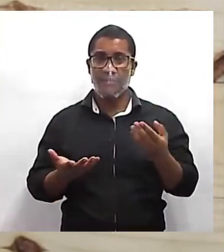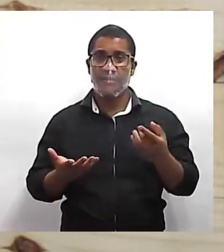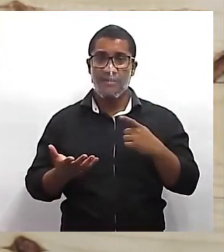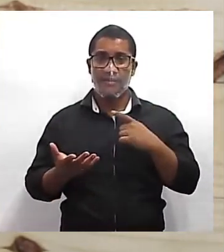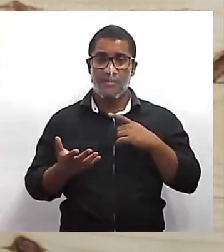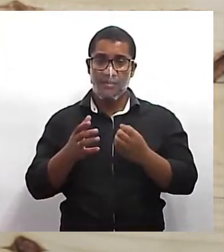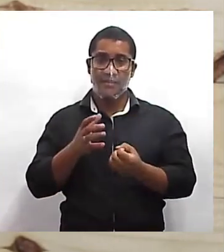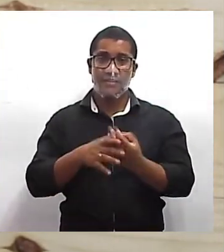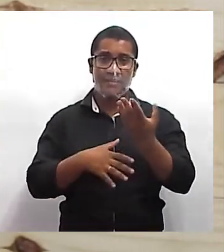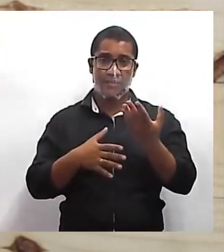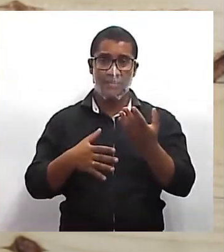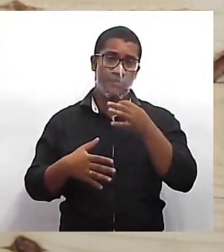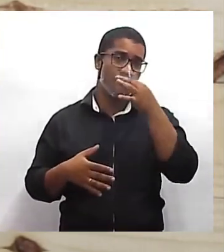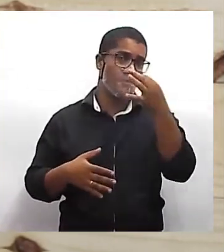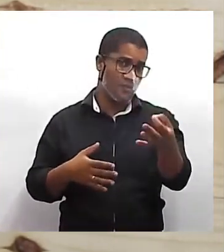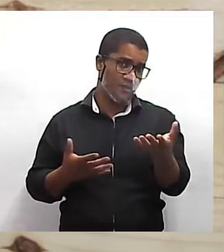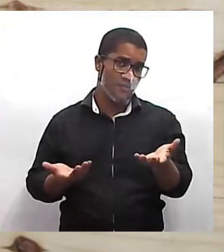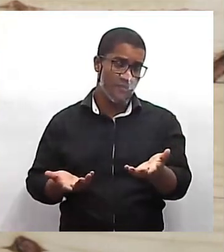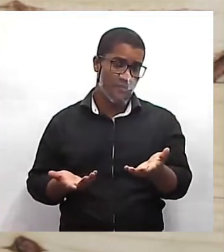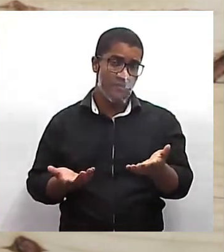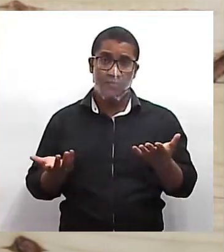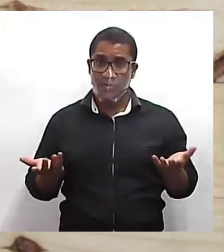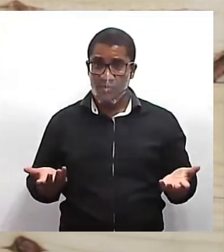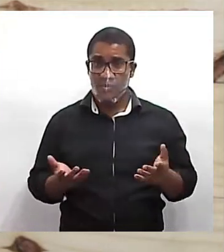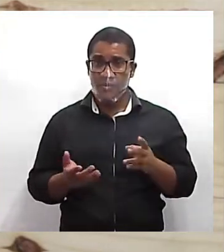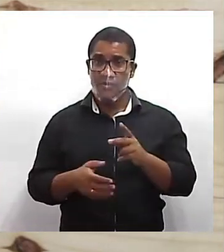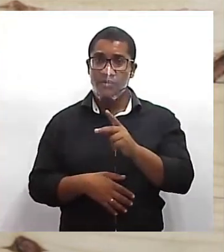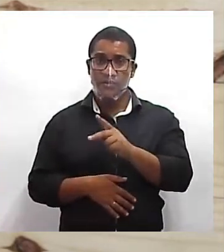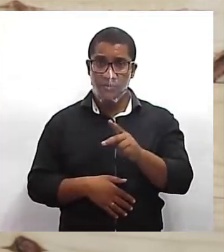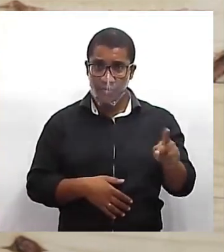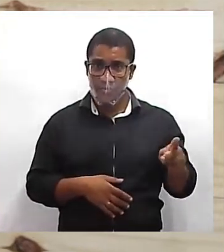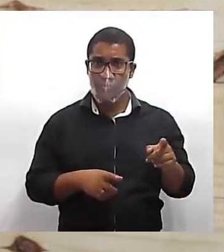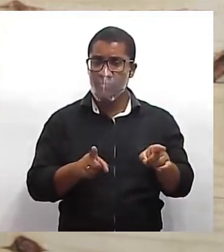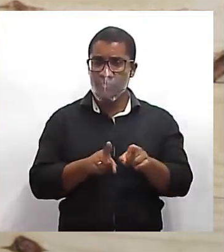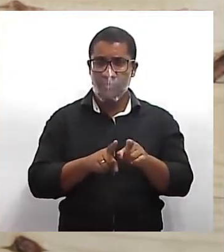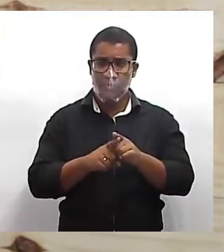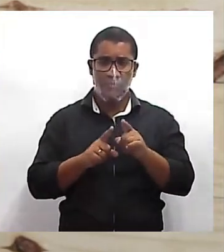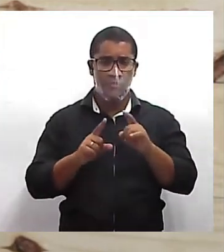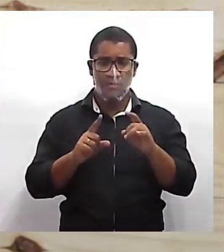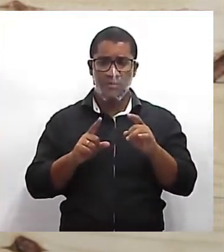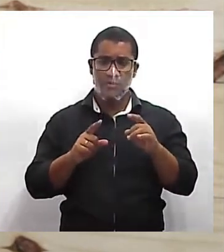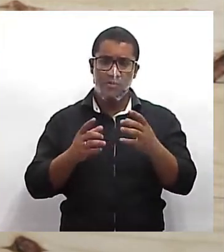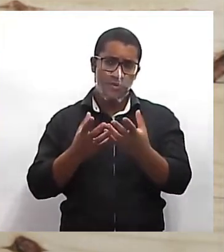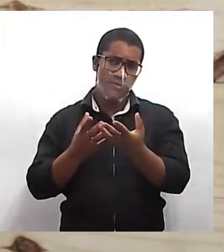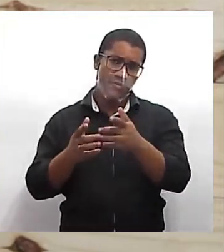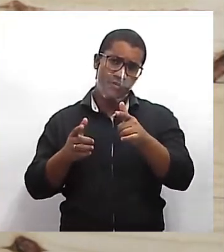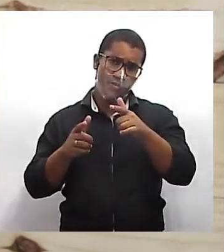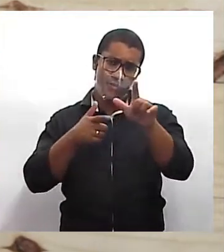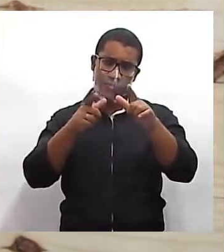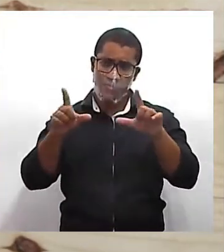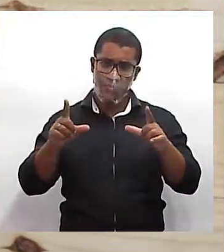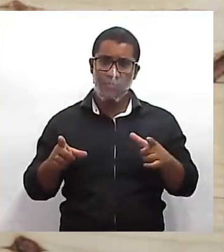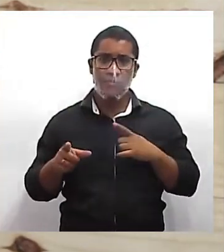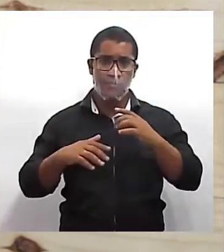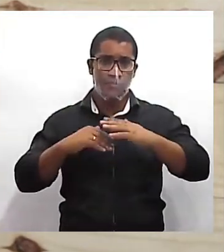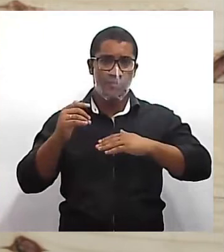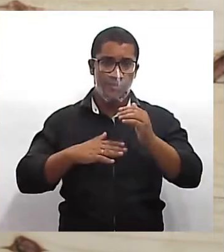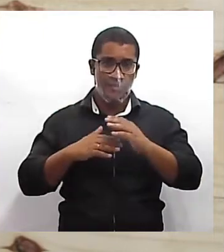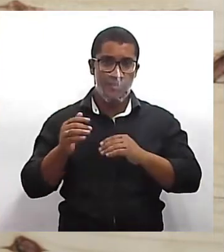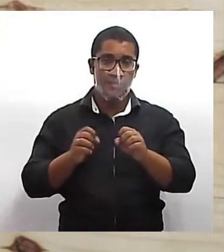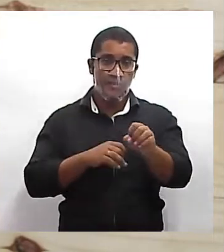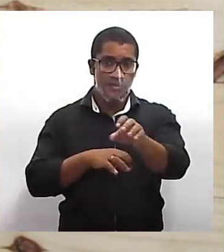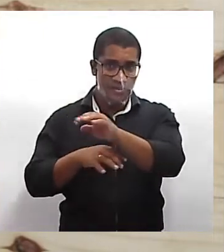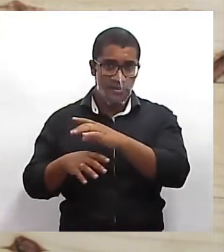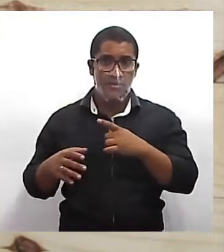opinião. Se o professor, né, e os demais profissionais de educação são sujeitos históricos, eles são também agentes